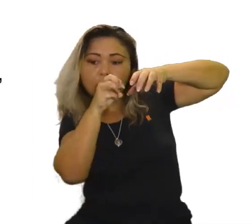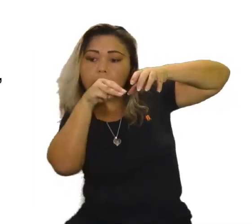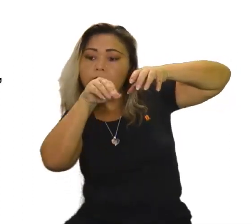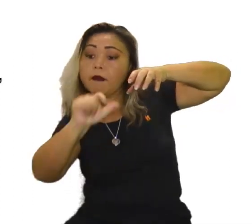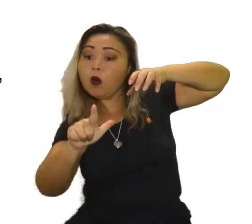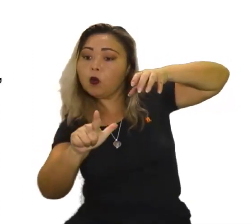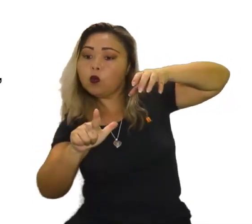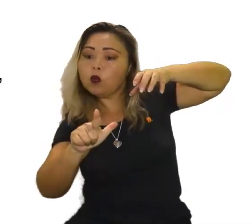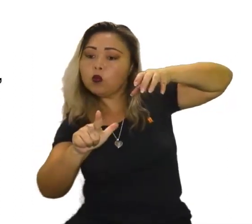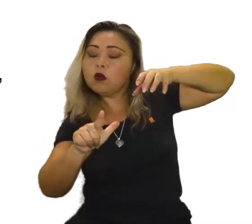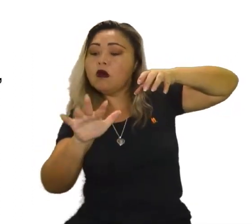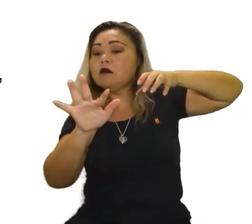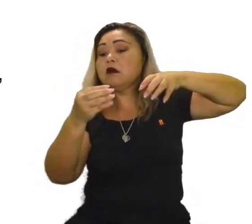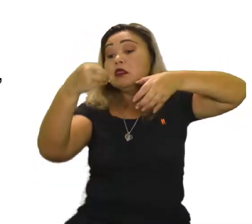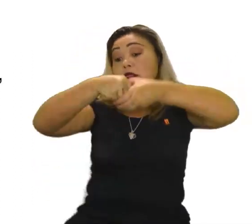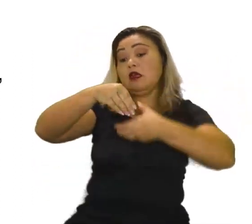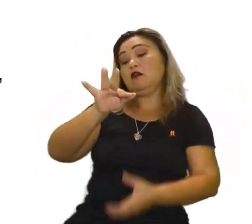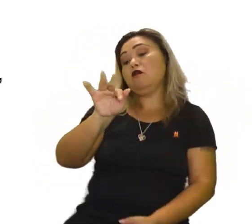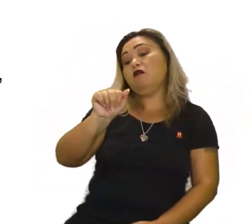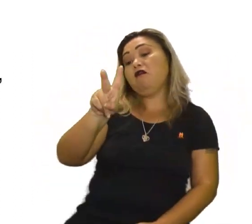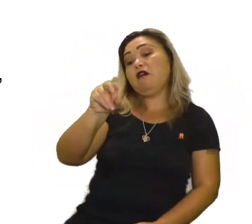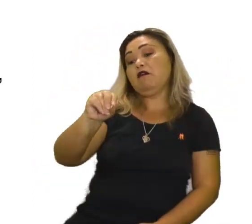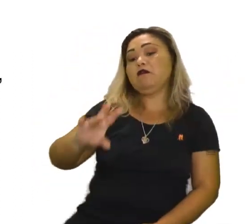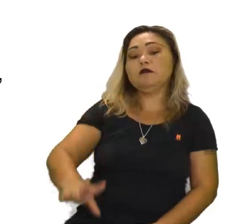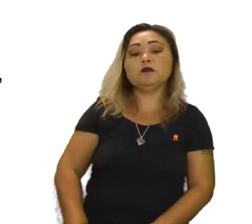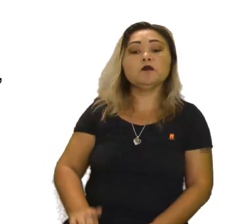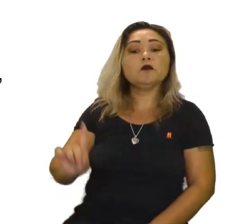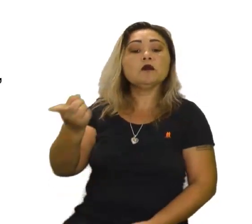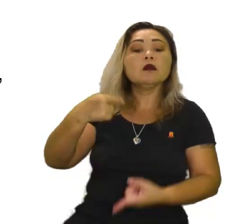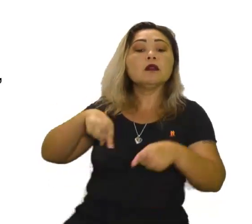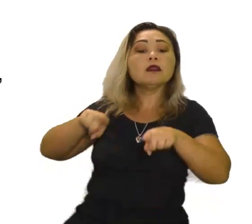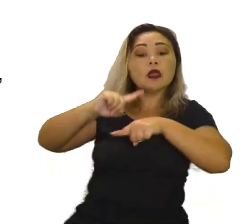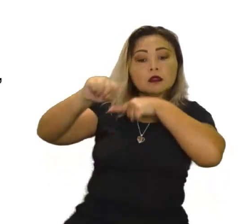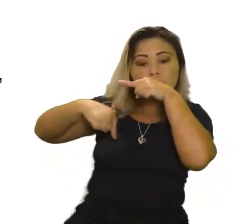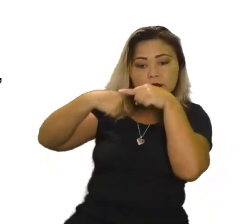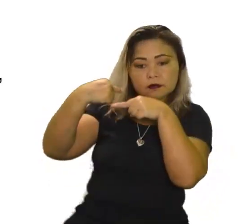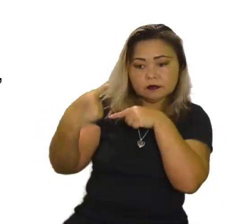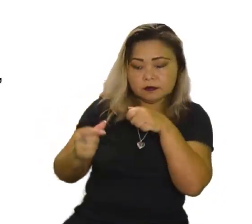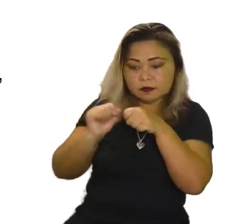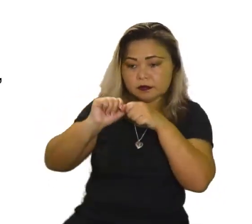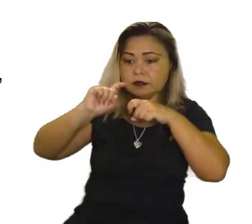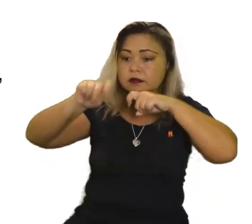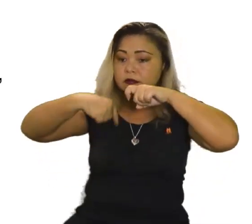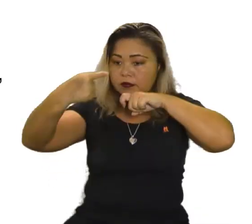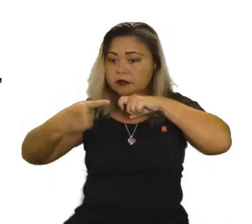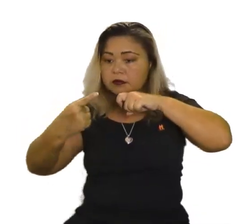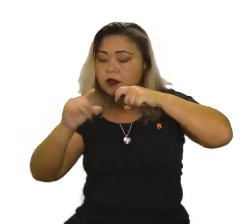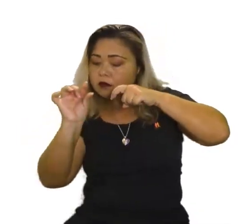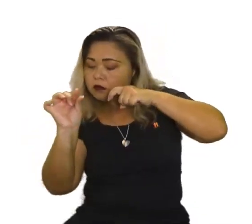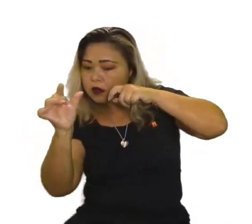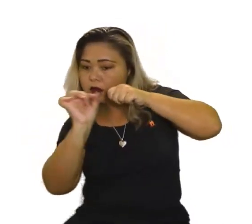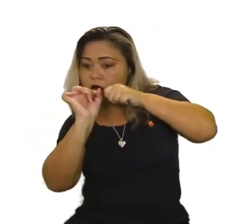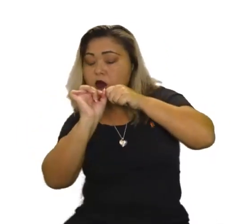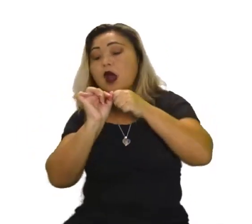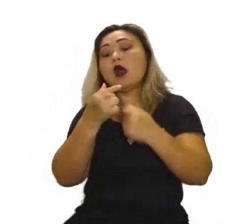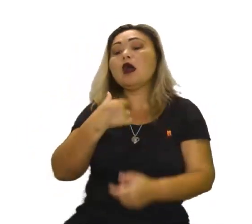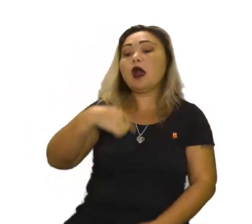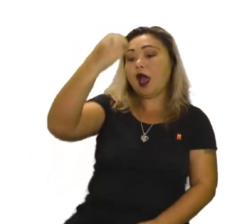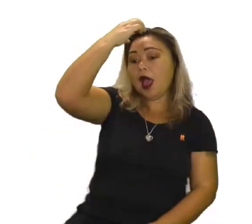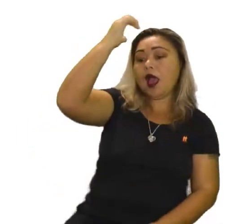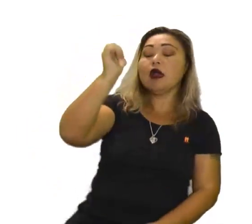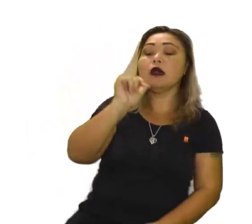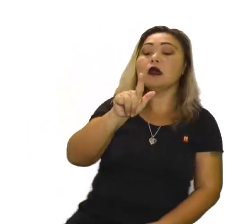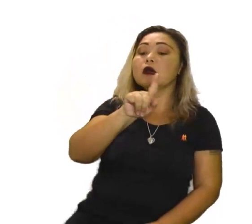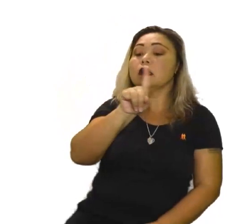dentro dos favos. Tá? E também, após, né, o nascimento das operárias, a rainha e o zangão têm